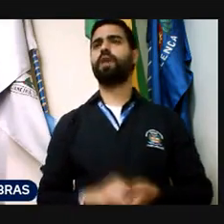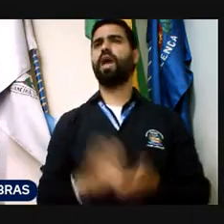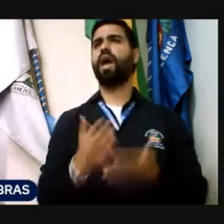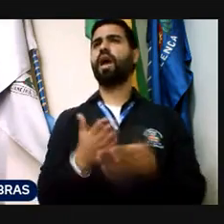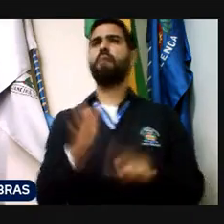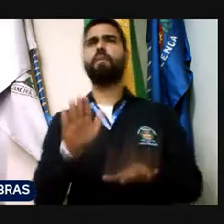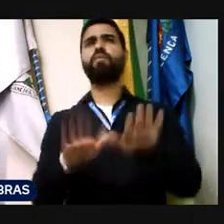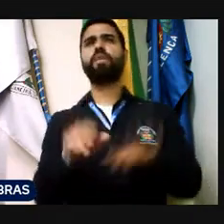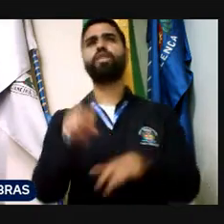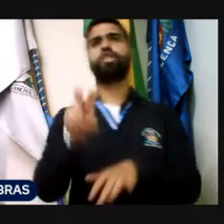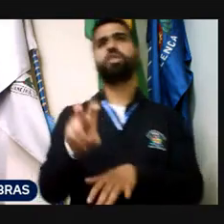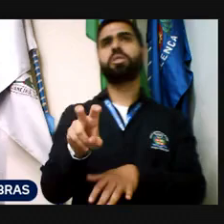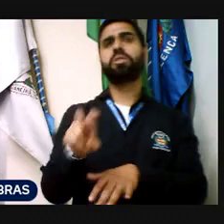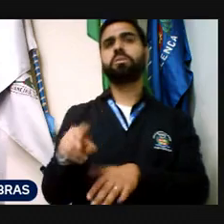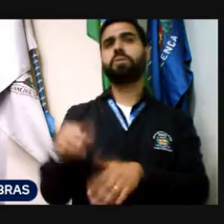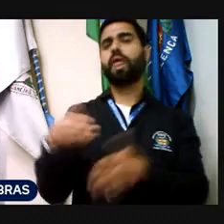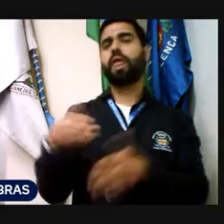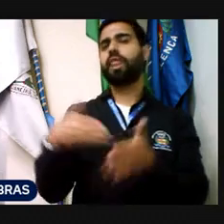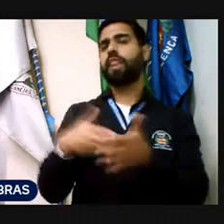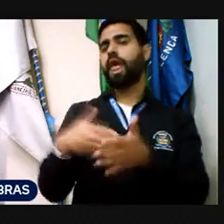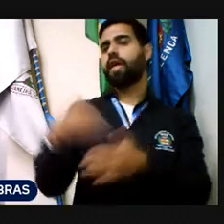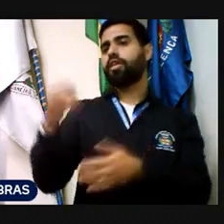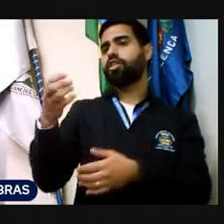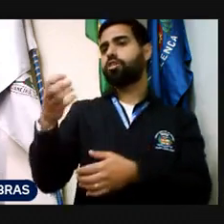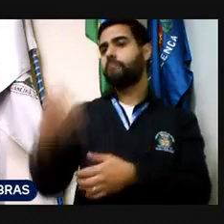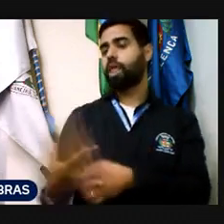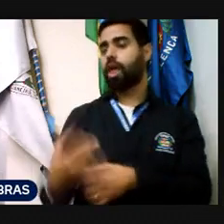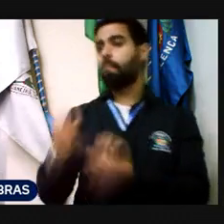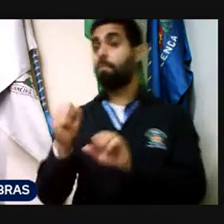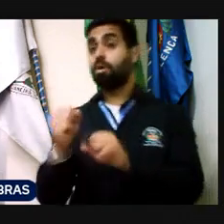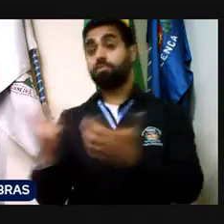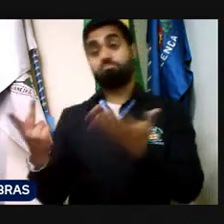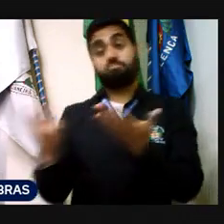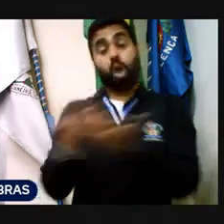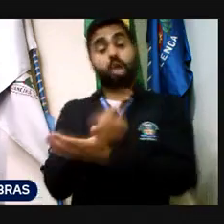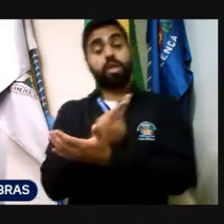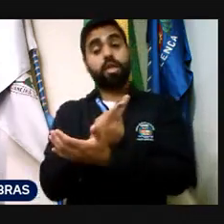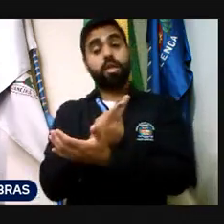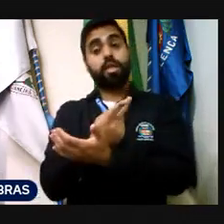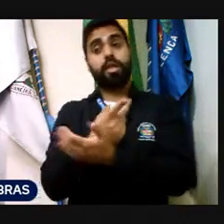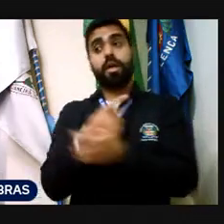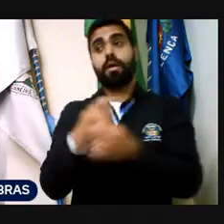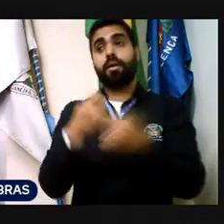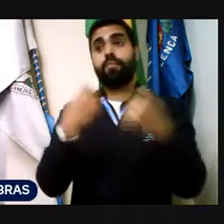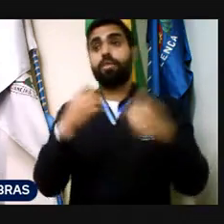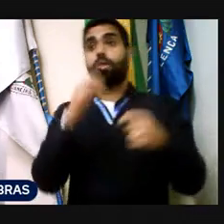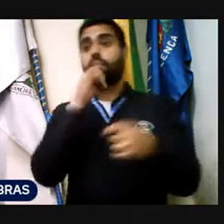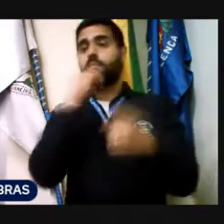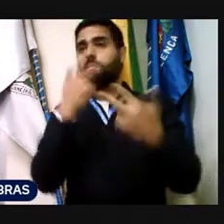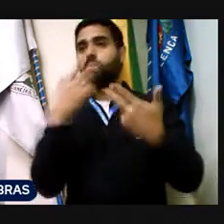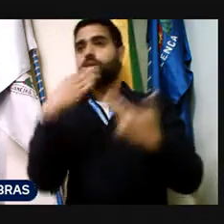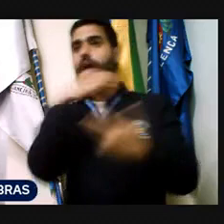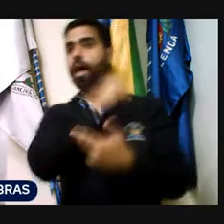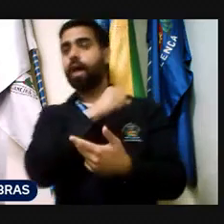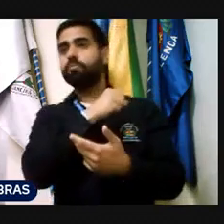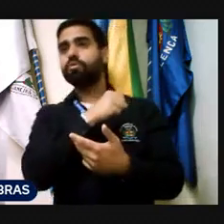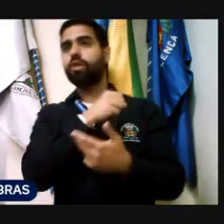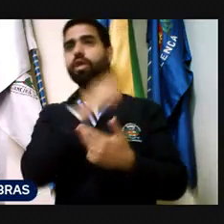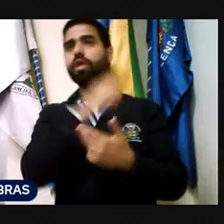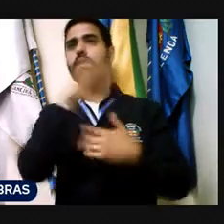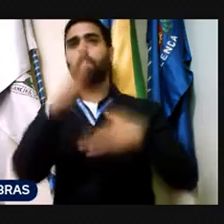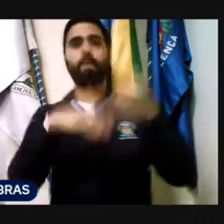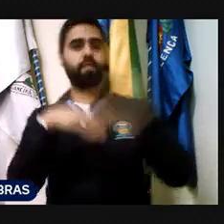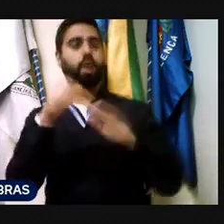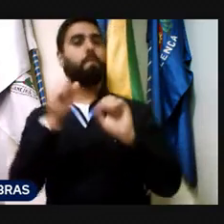até a madrugada, possa, né, acontecer um atendimento que precisa de um socorro imediato, esses profissionais possam